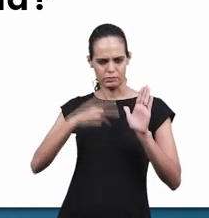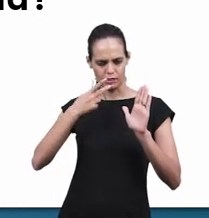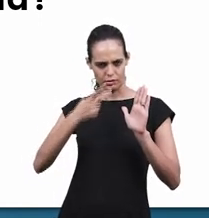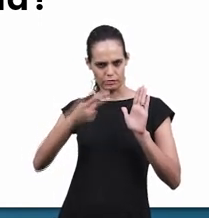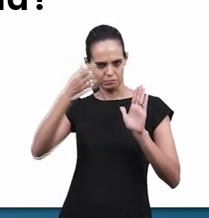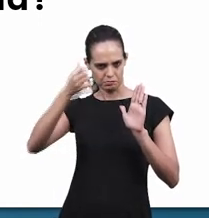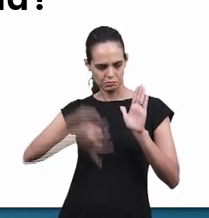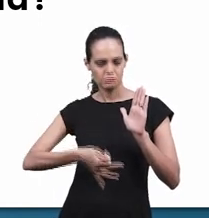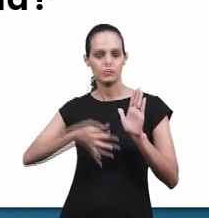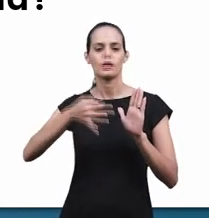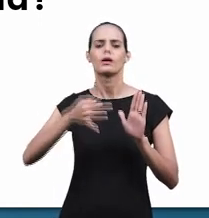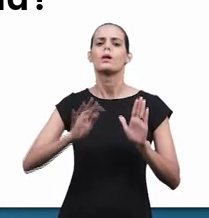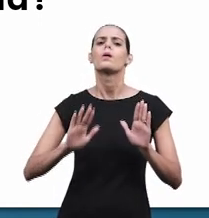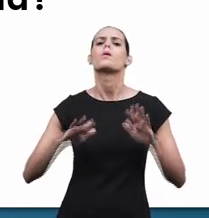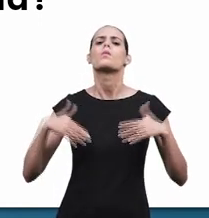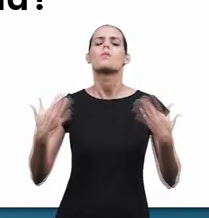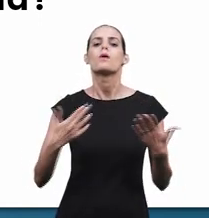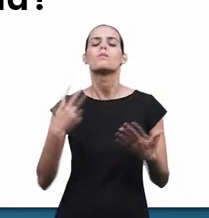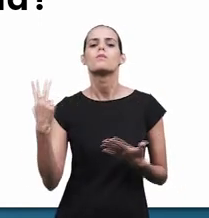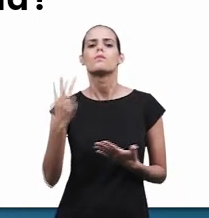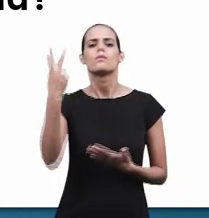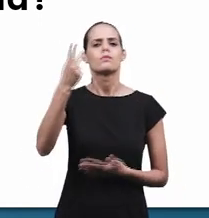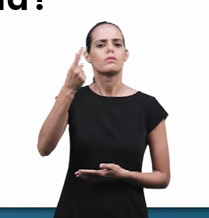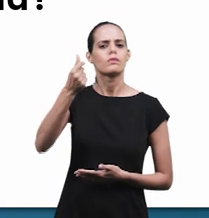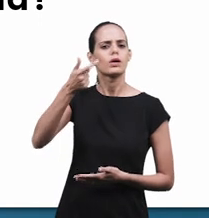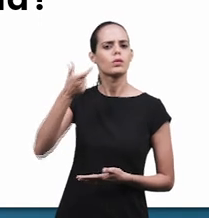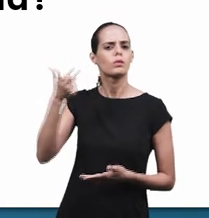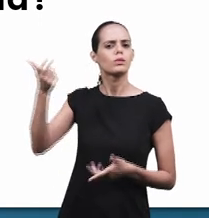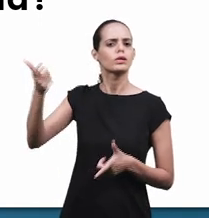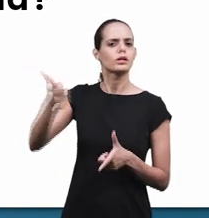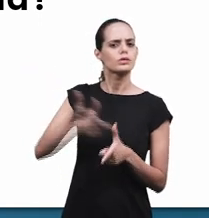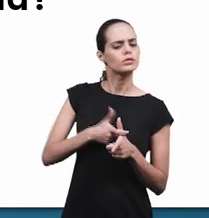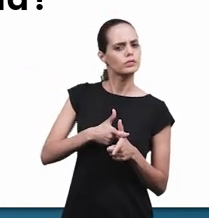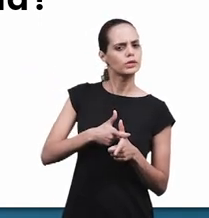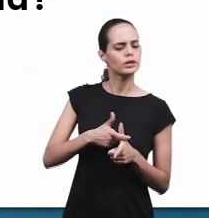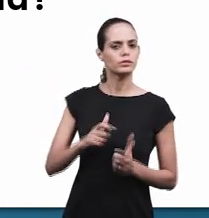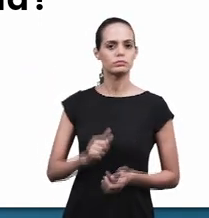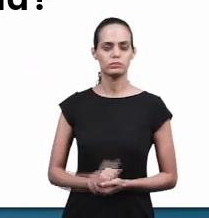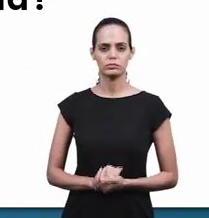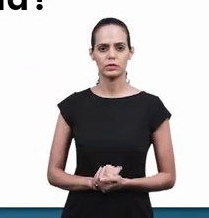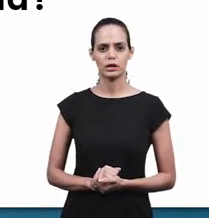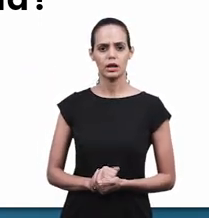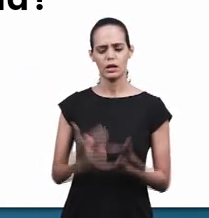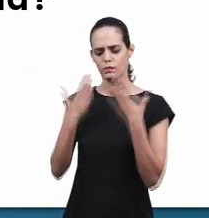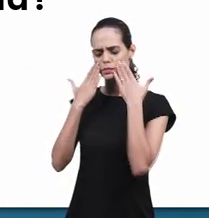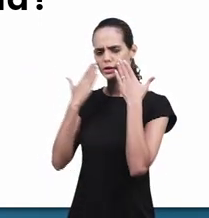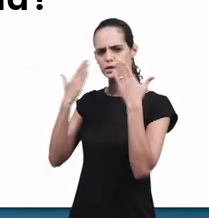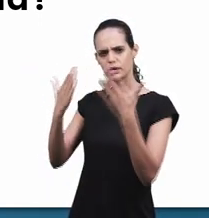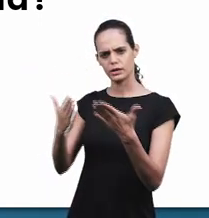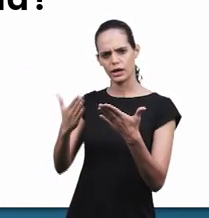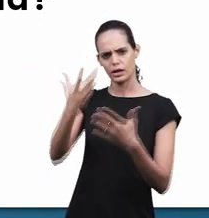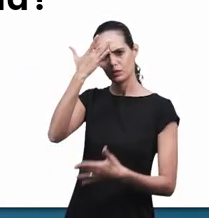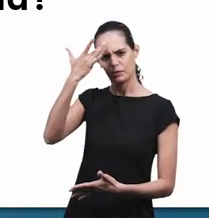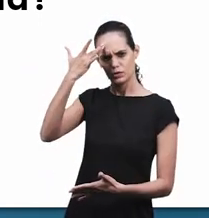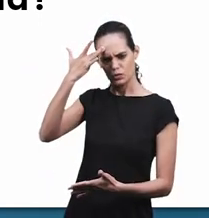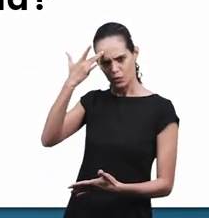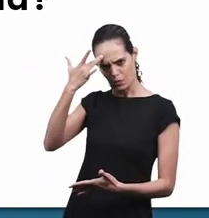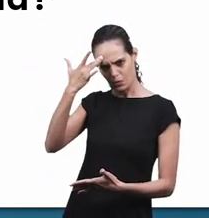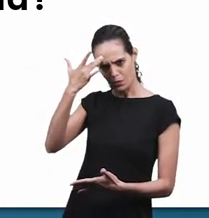qual foi o valor da dívida e o que foi apresentado ao credor para